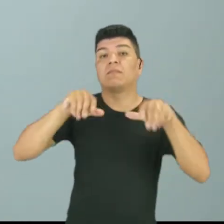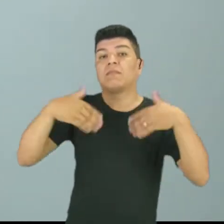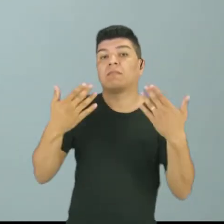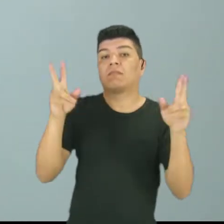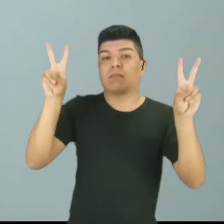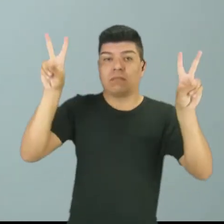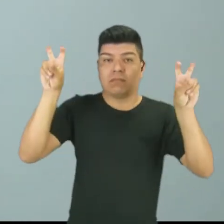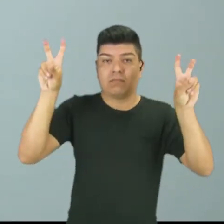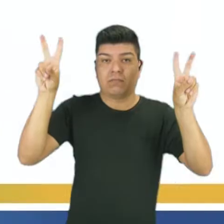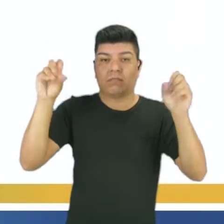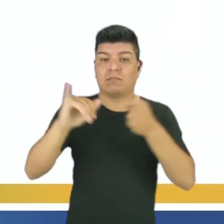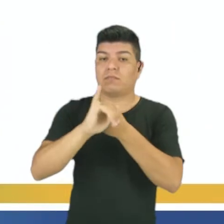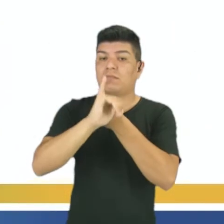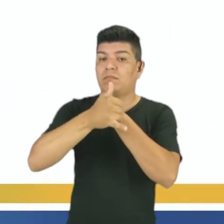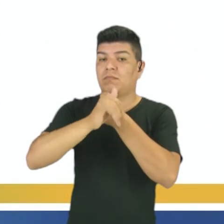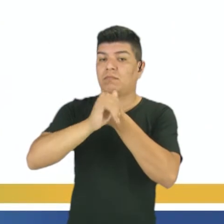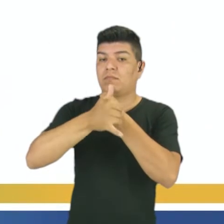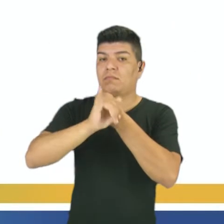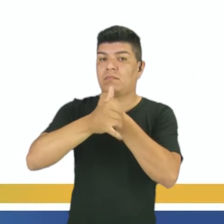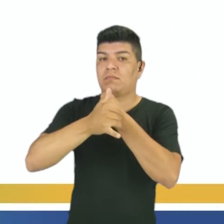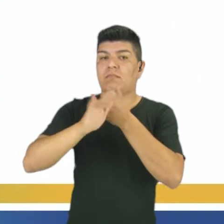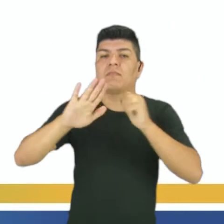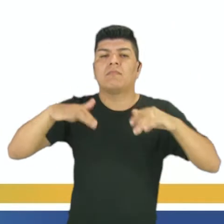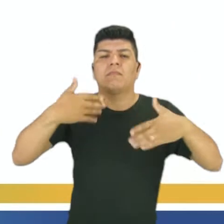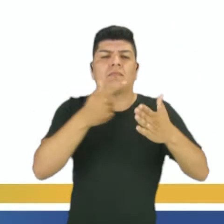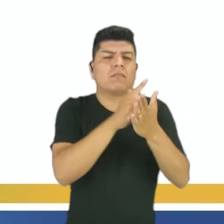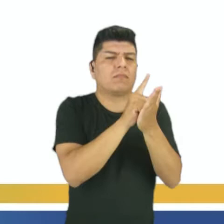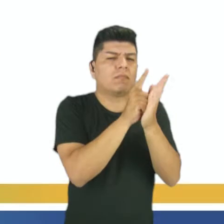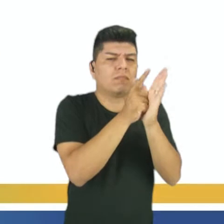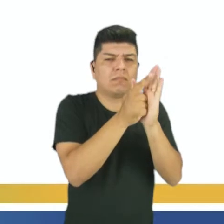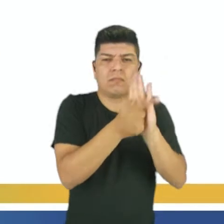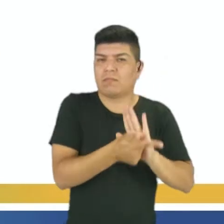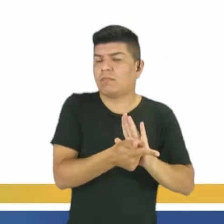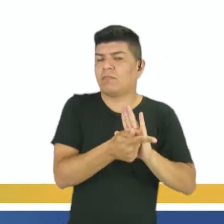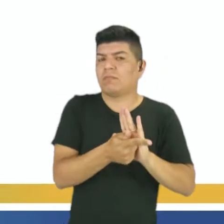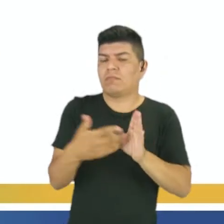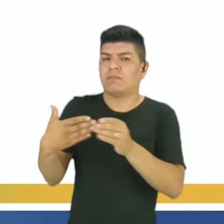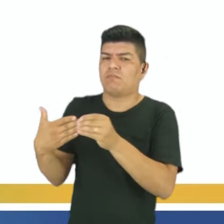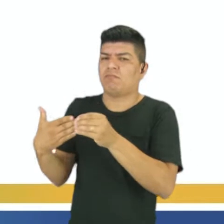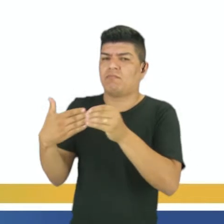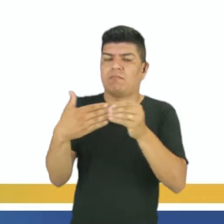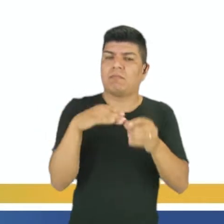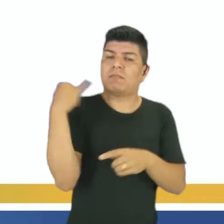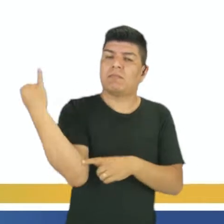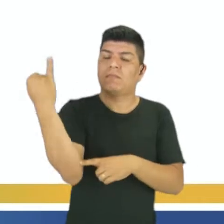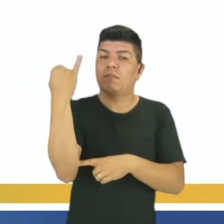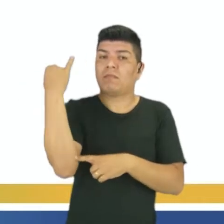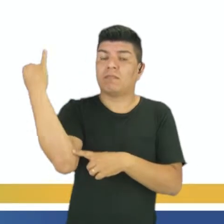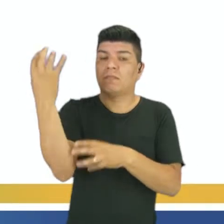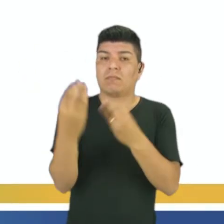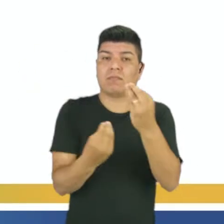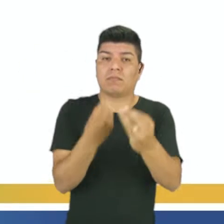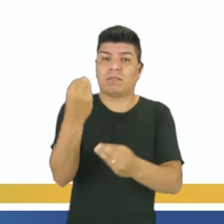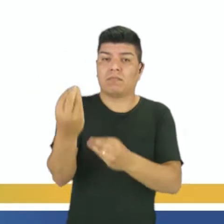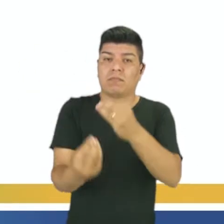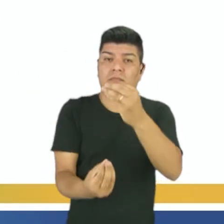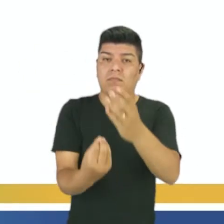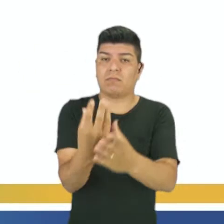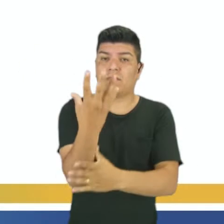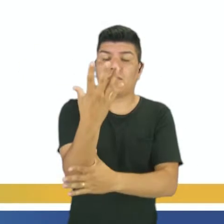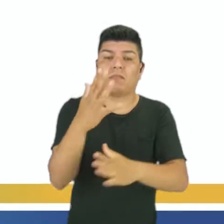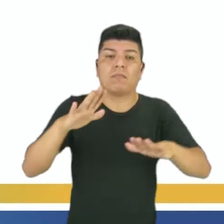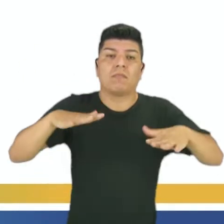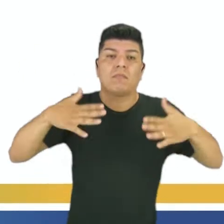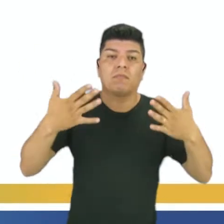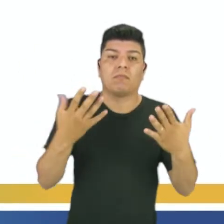Então, que gênero é esse? O que a crônica traz de interessante? Como ela é constituída? Quais